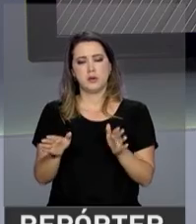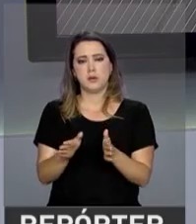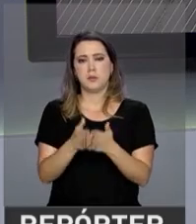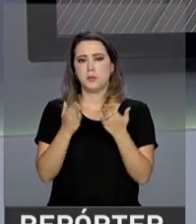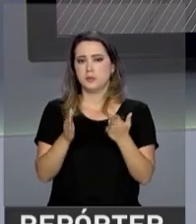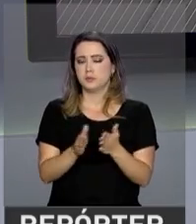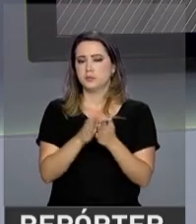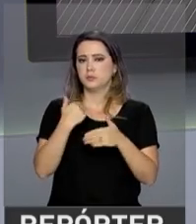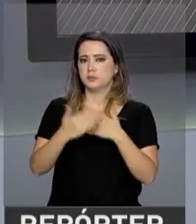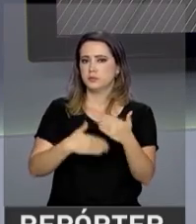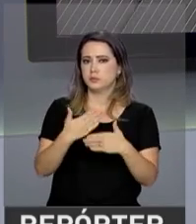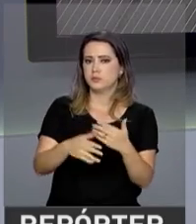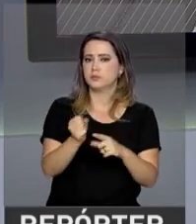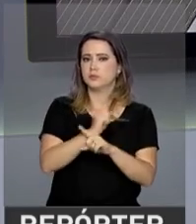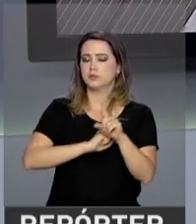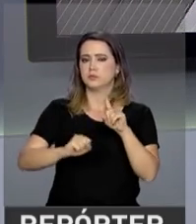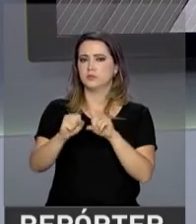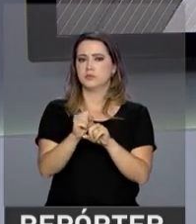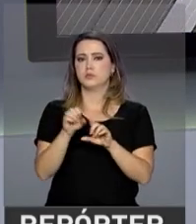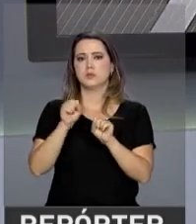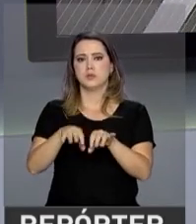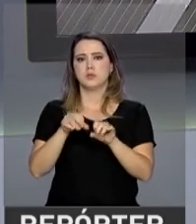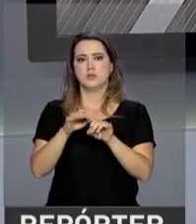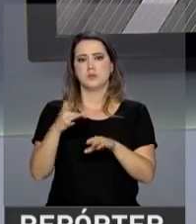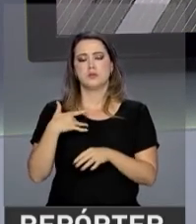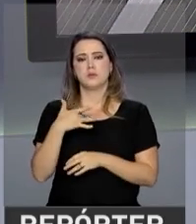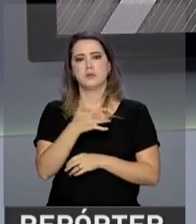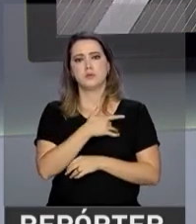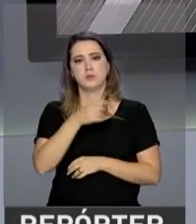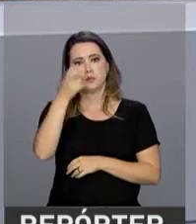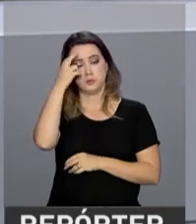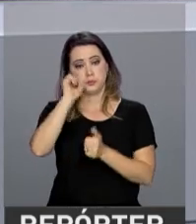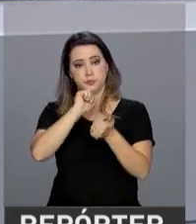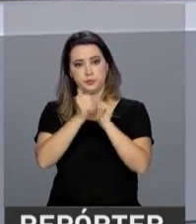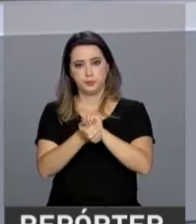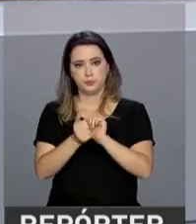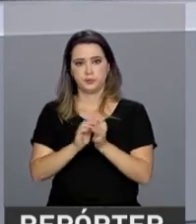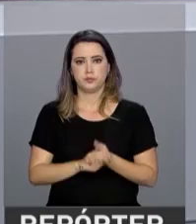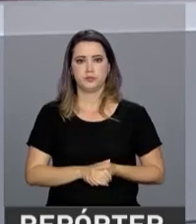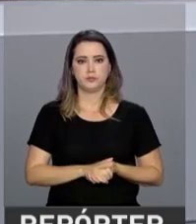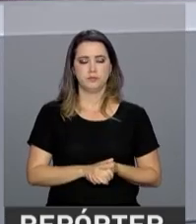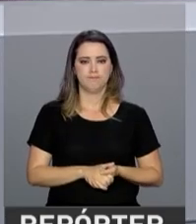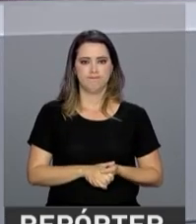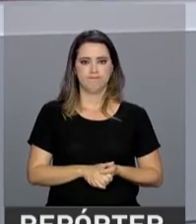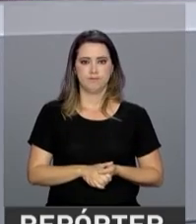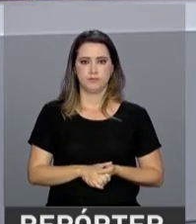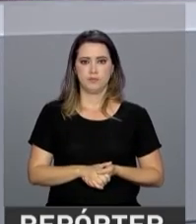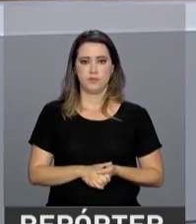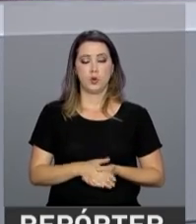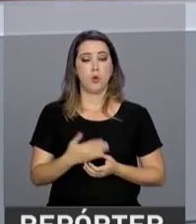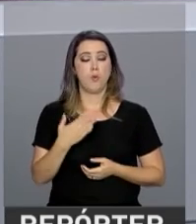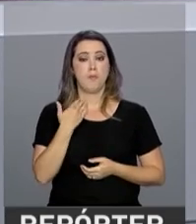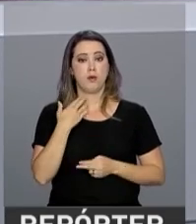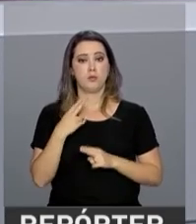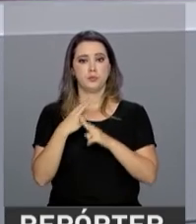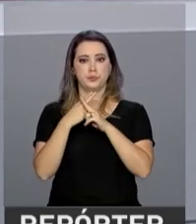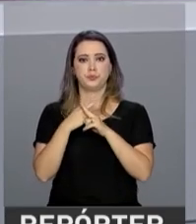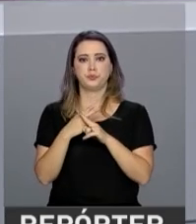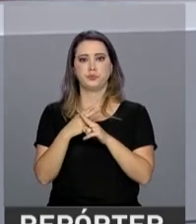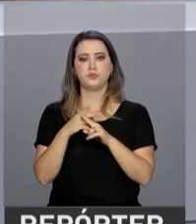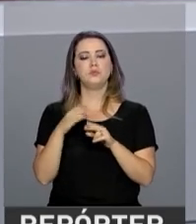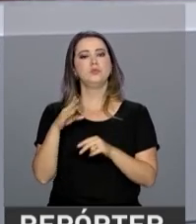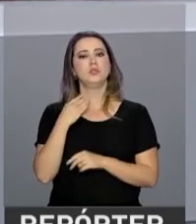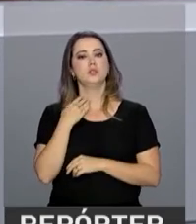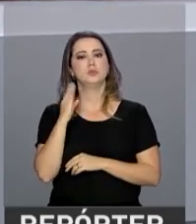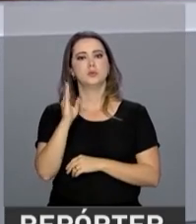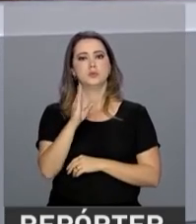sócioeconômico educação saúde cultura e esporte o movimento nas agências da caixa econômica federal e do banco do